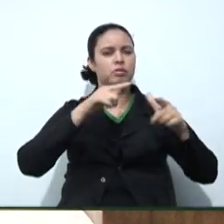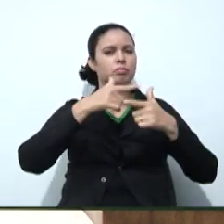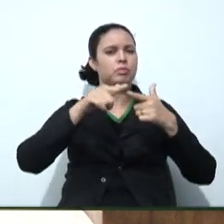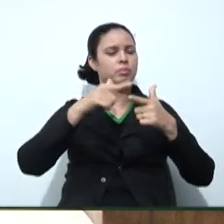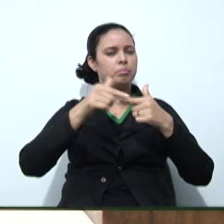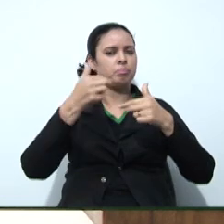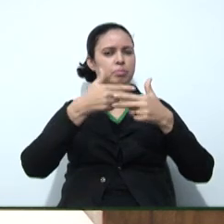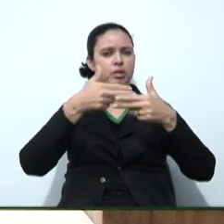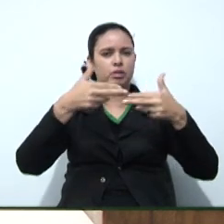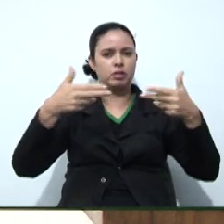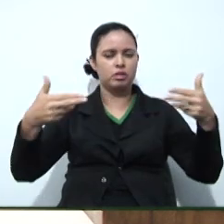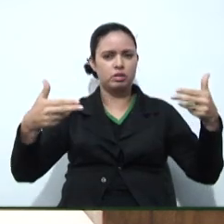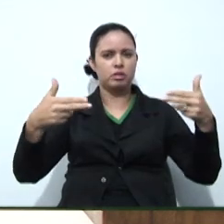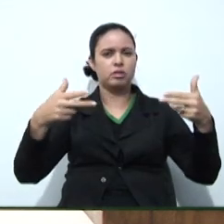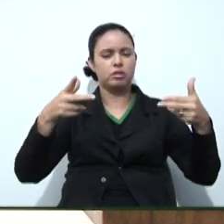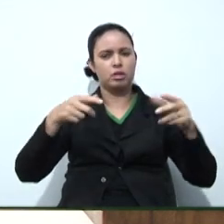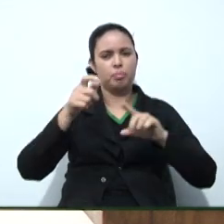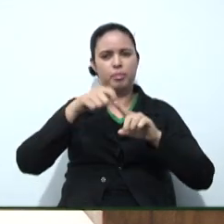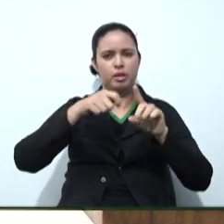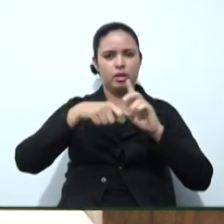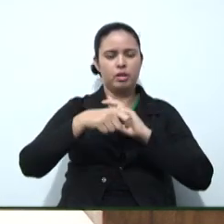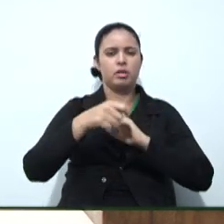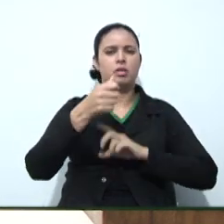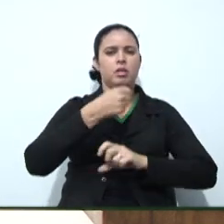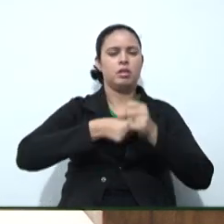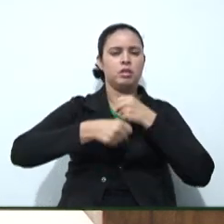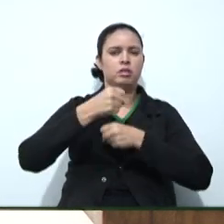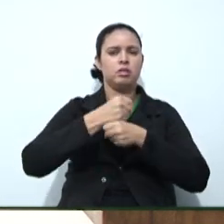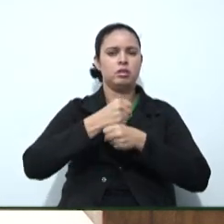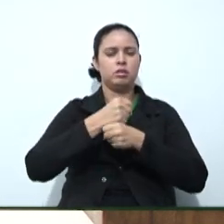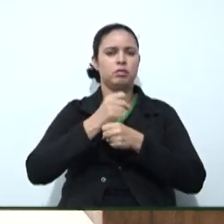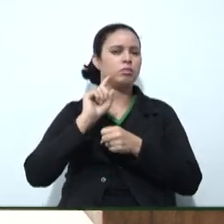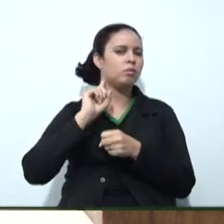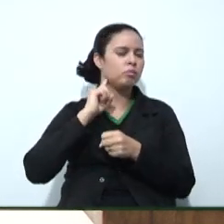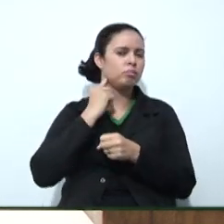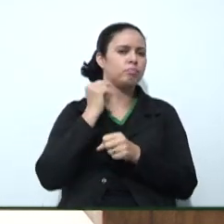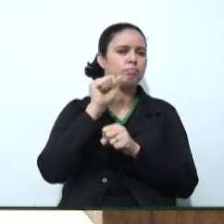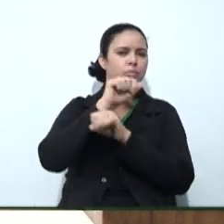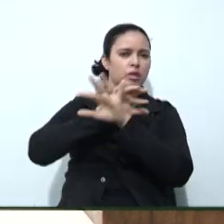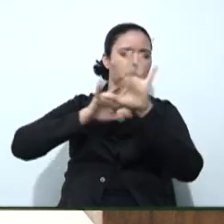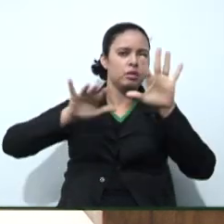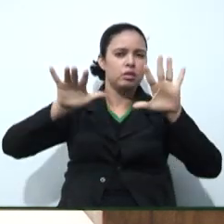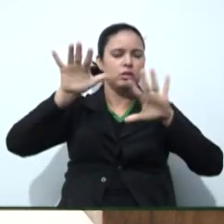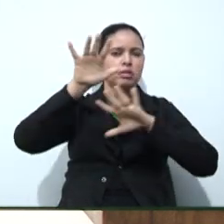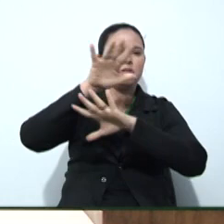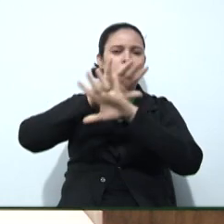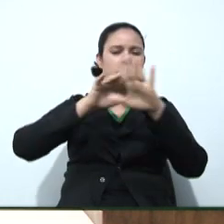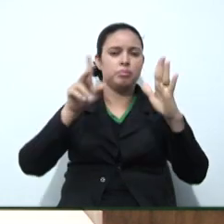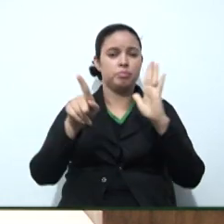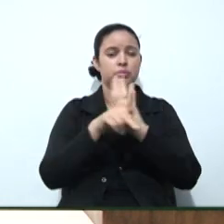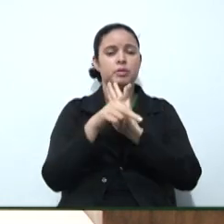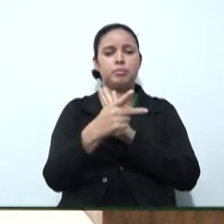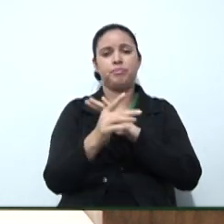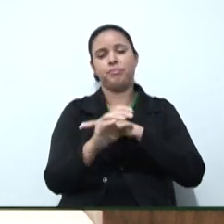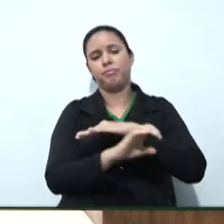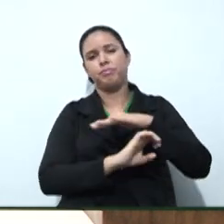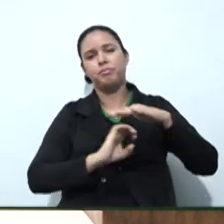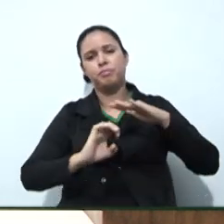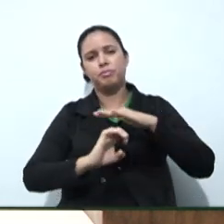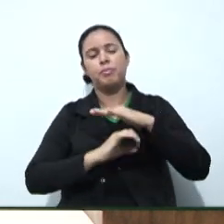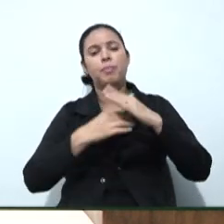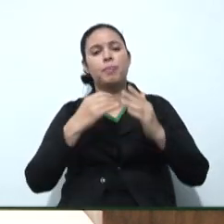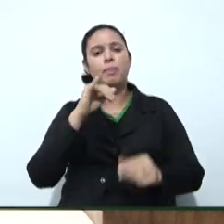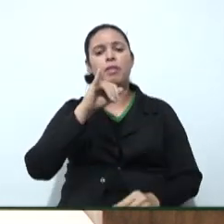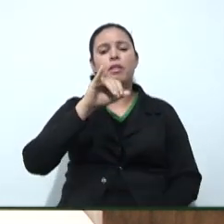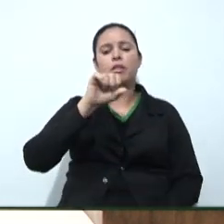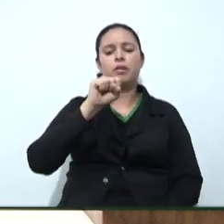últimos meses, anos, né? Por poluição, impactos gerados, né? Então, a norma ISO ela